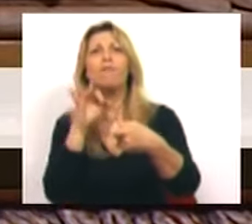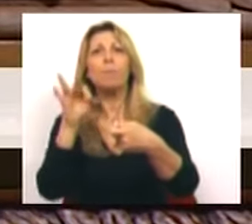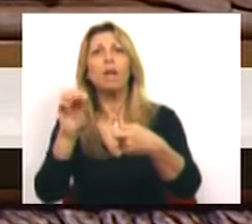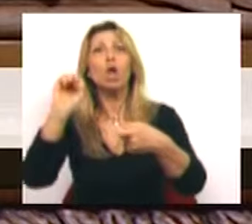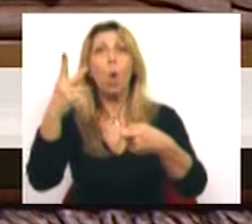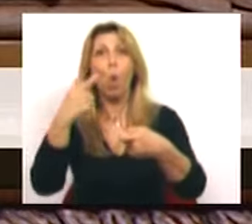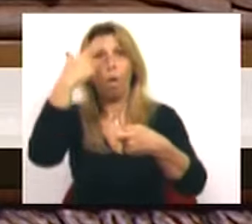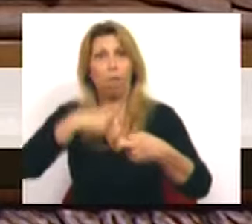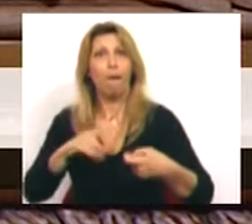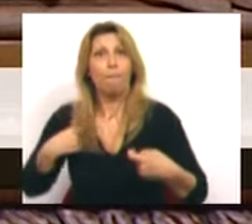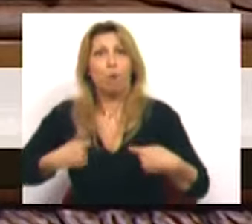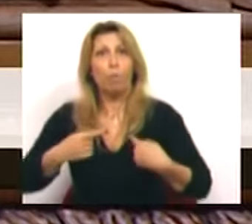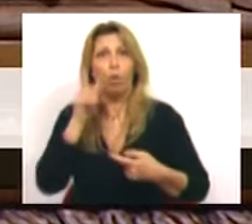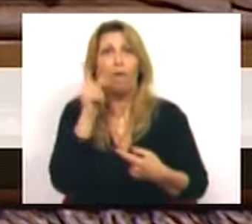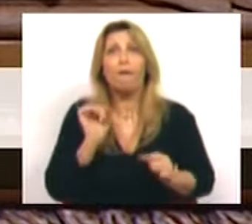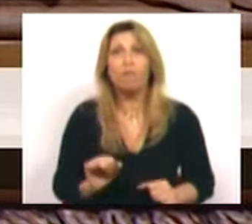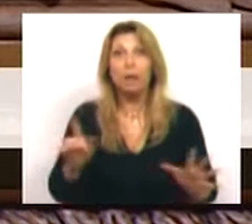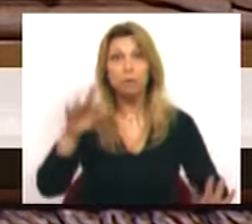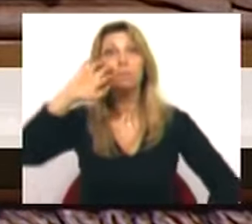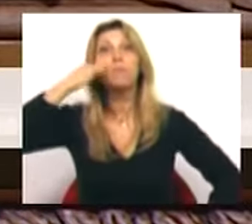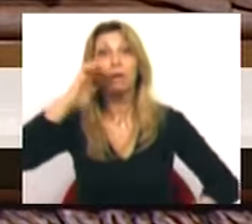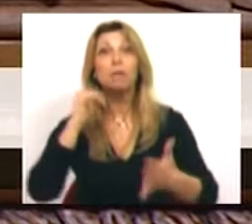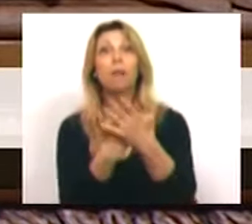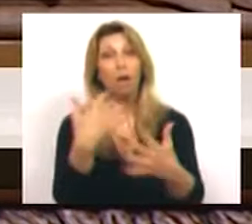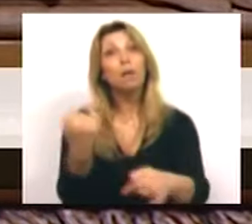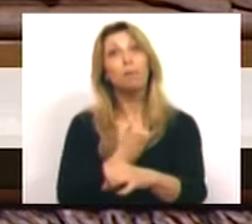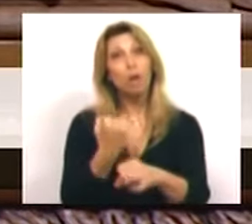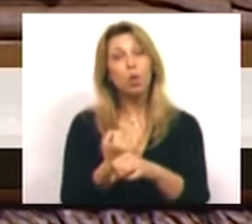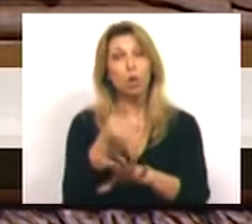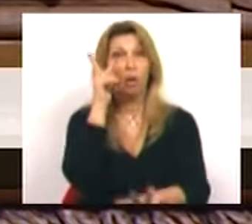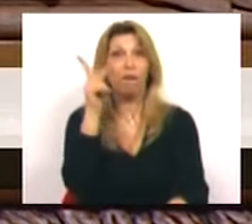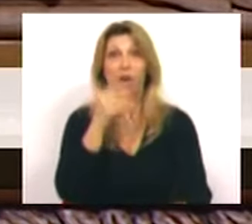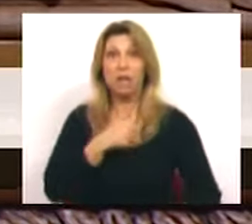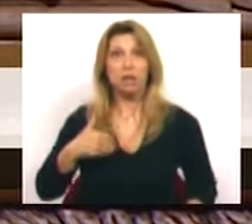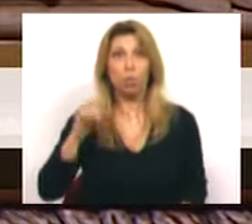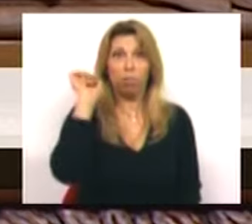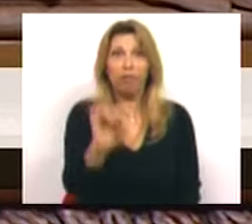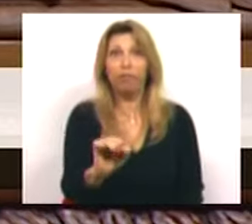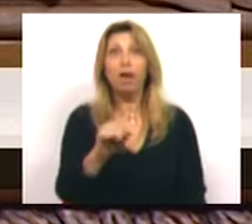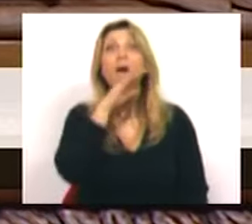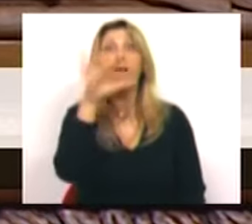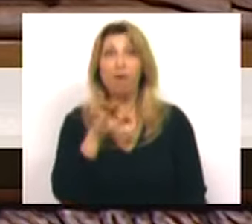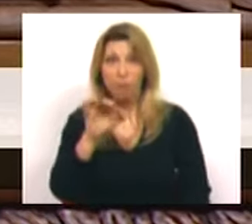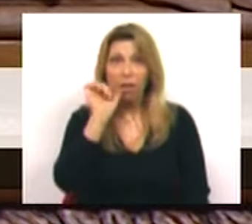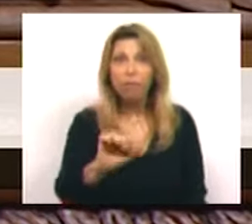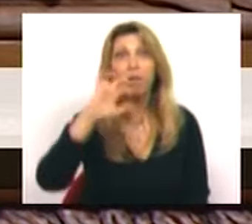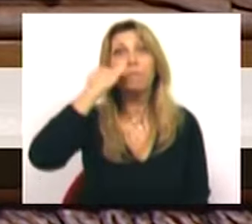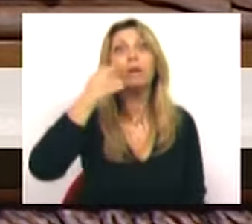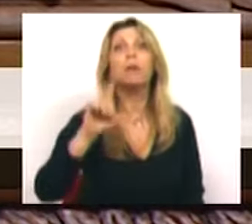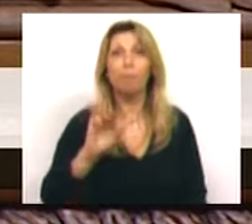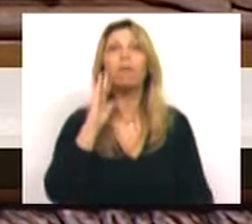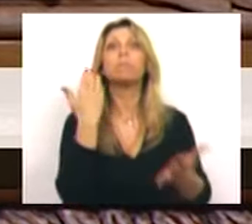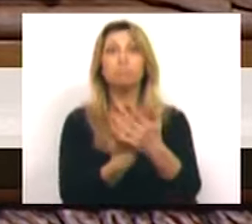tem consequências para os trabalhadores, para a sua vida e a sua saúde, para a sua família, e tem consequências para